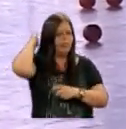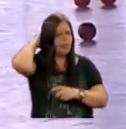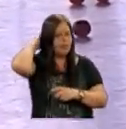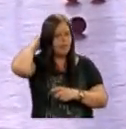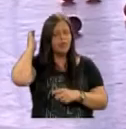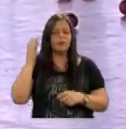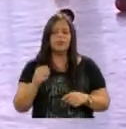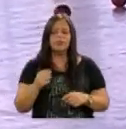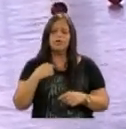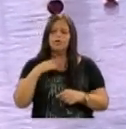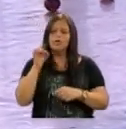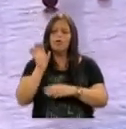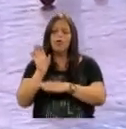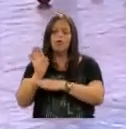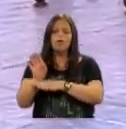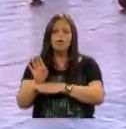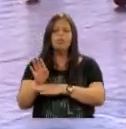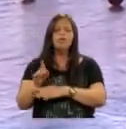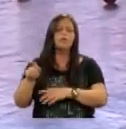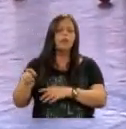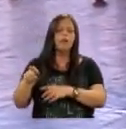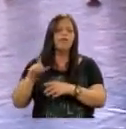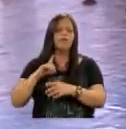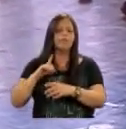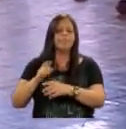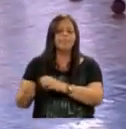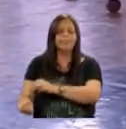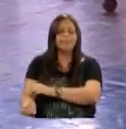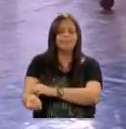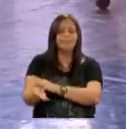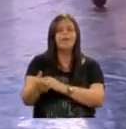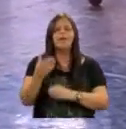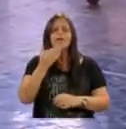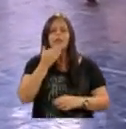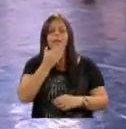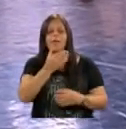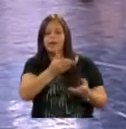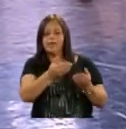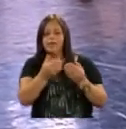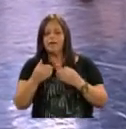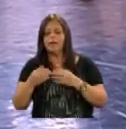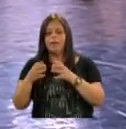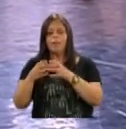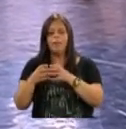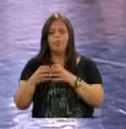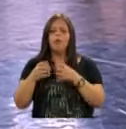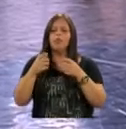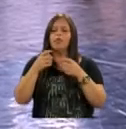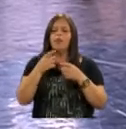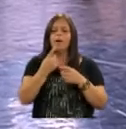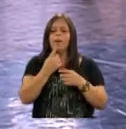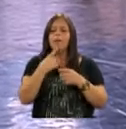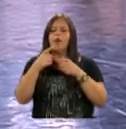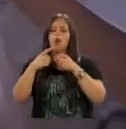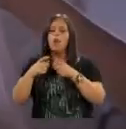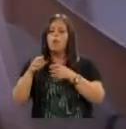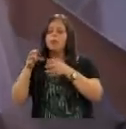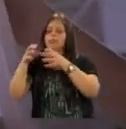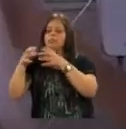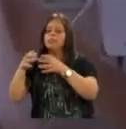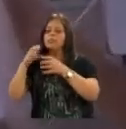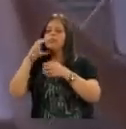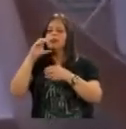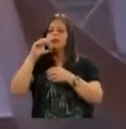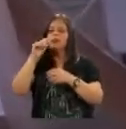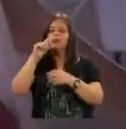eu só auxiliam e ela está jogando nela me pede para da bola me manda onde eu tenho que colocar à altura da casa né